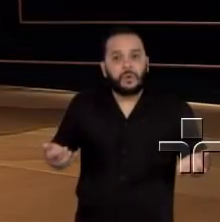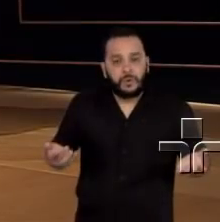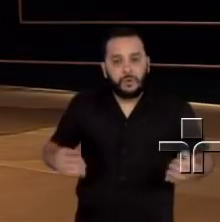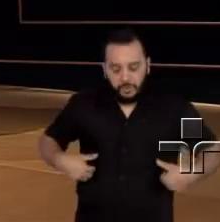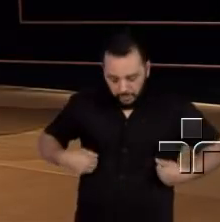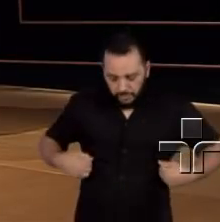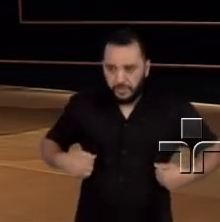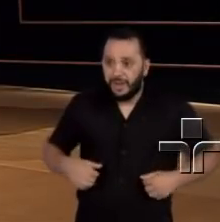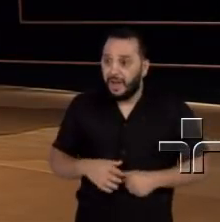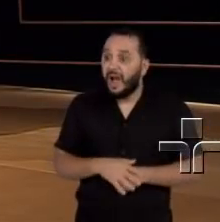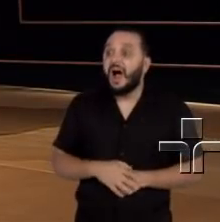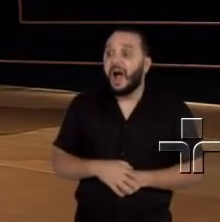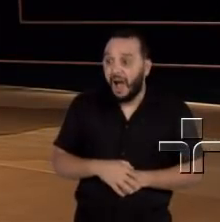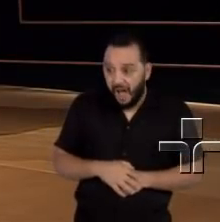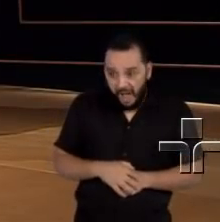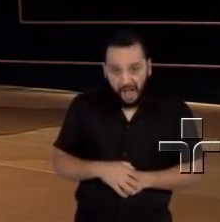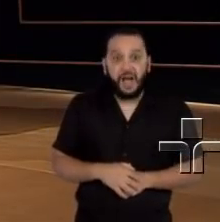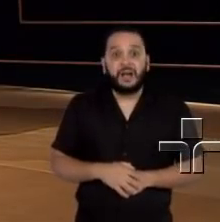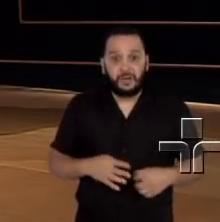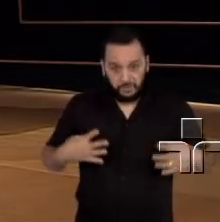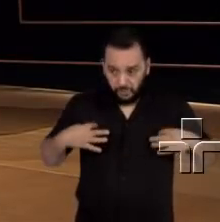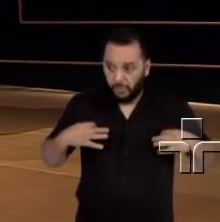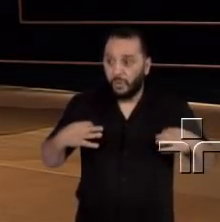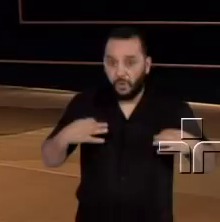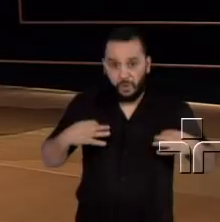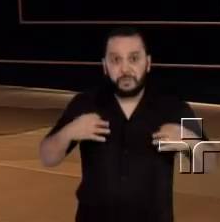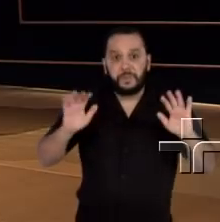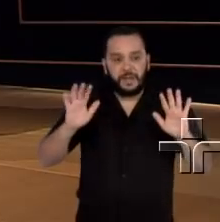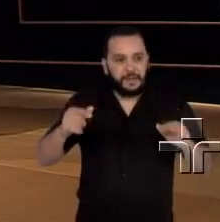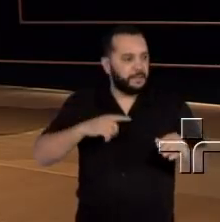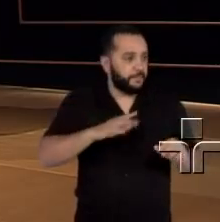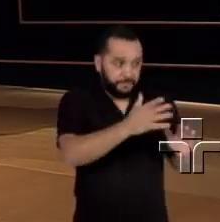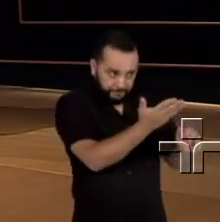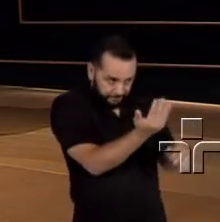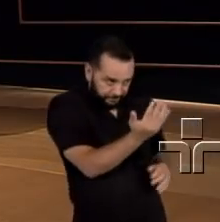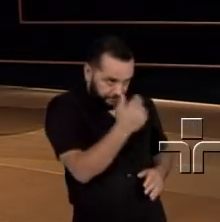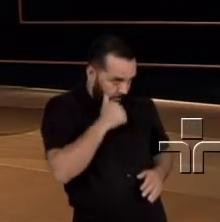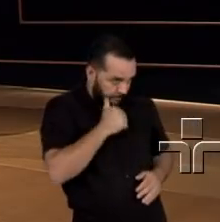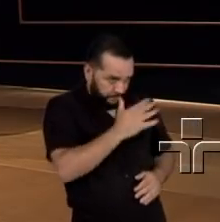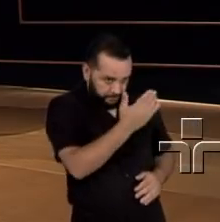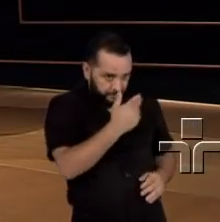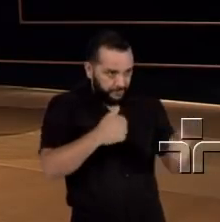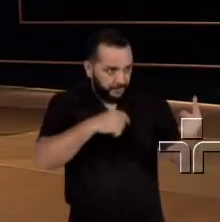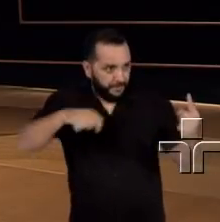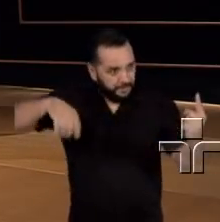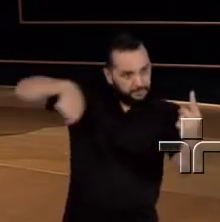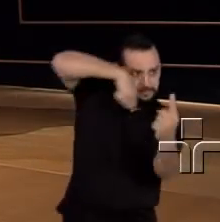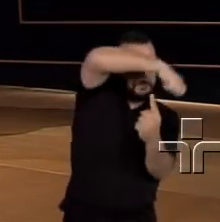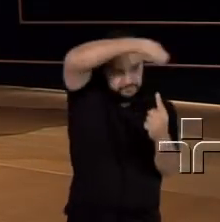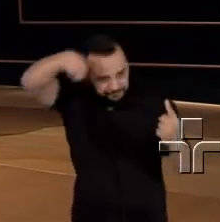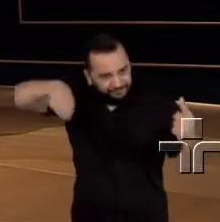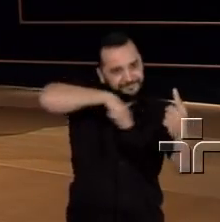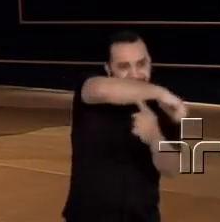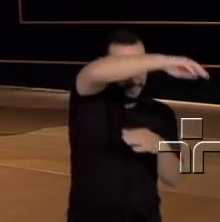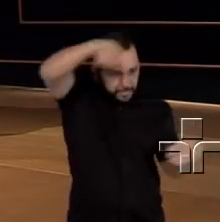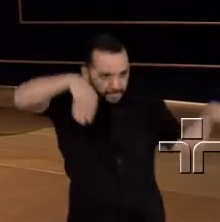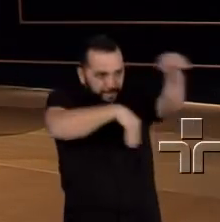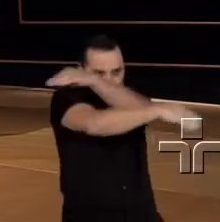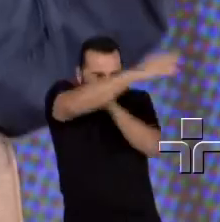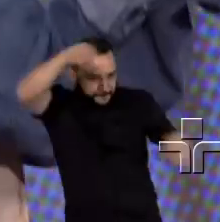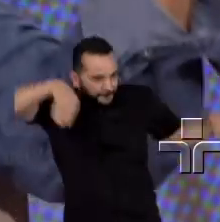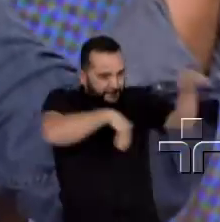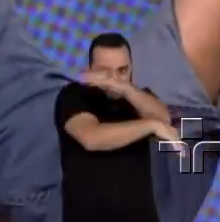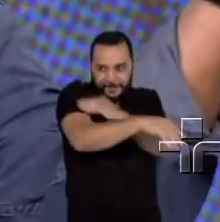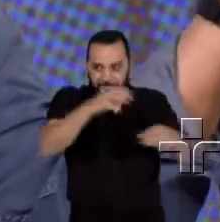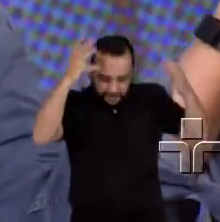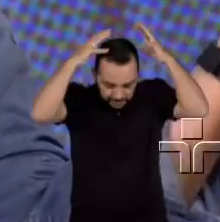falei, peraí, a Valderez ficou deste tamanho, a Valderez de Barros, os turbantes da Valderez, Fernanda, ela